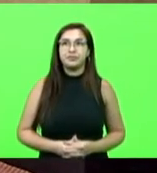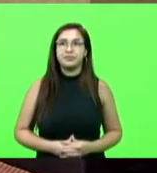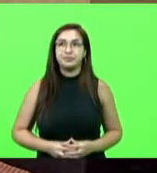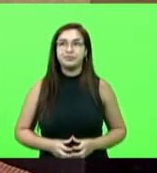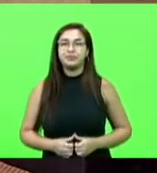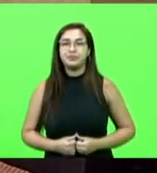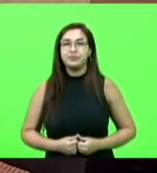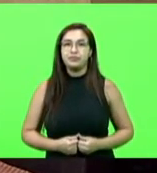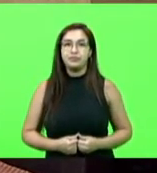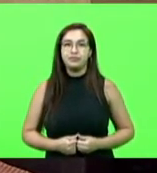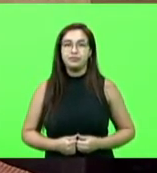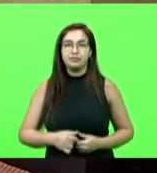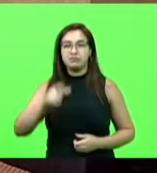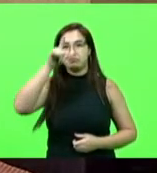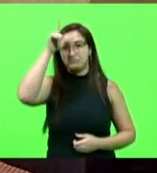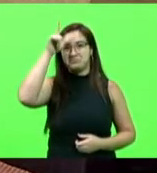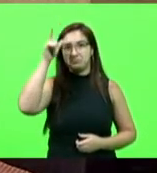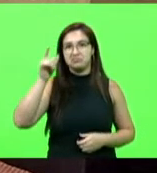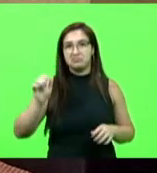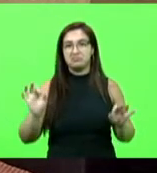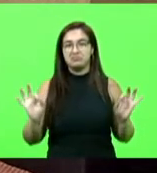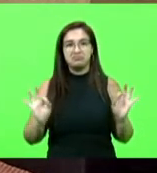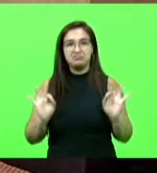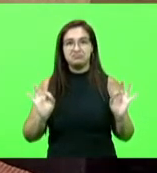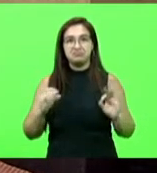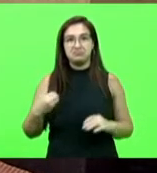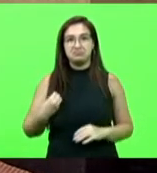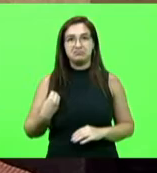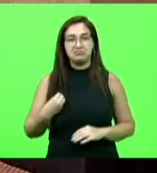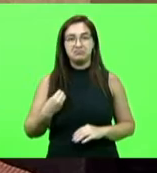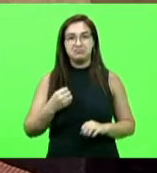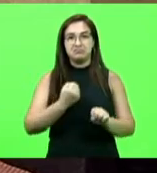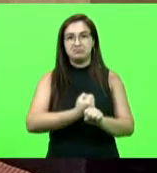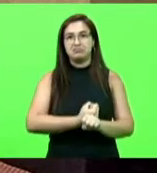saiu. Sargento Lima não está mais.